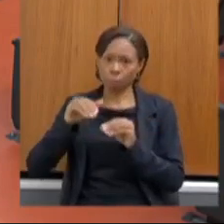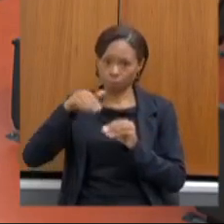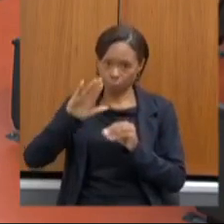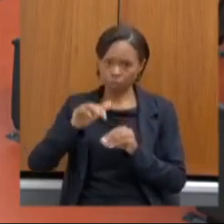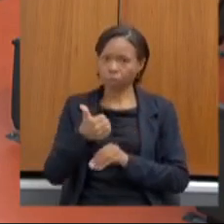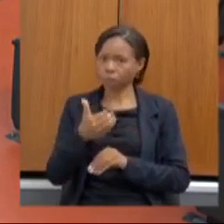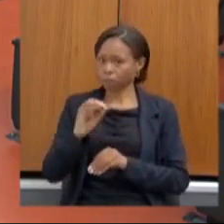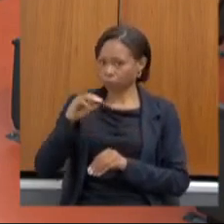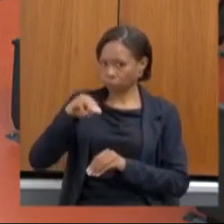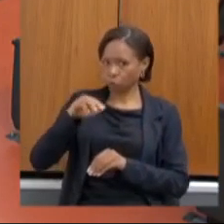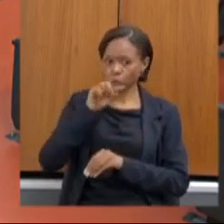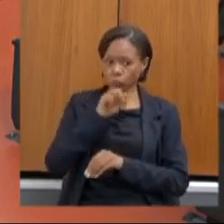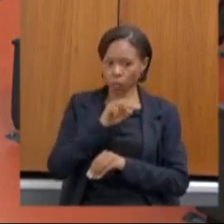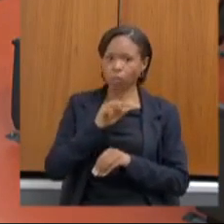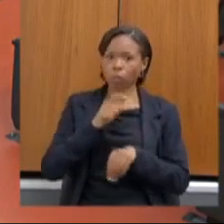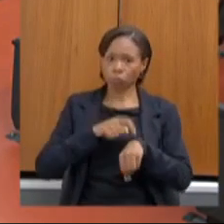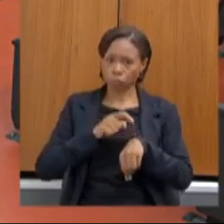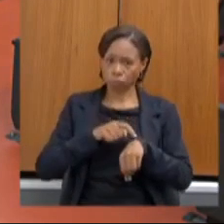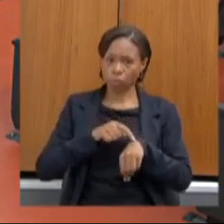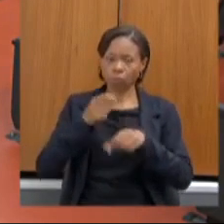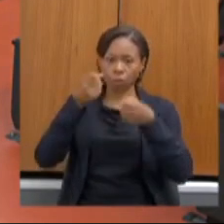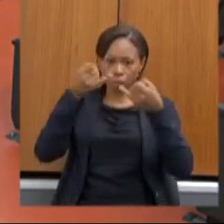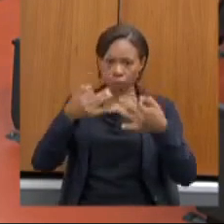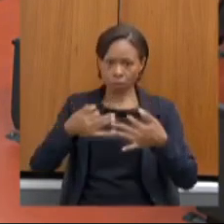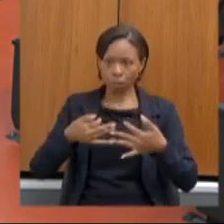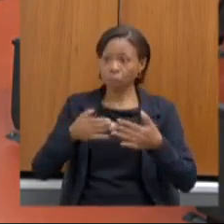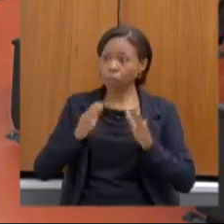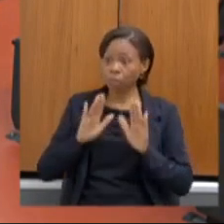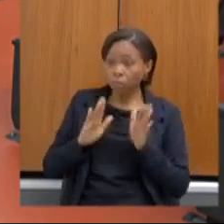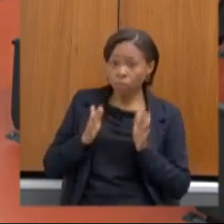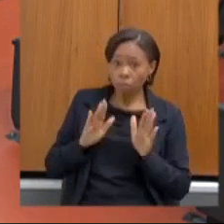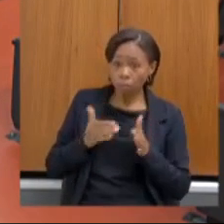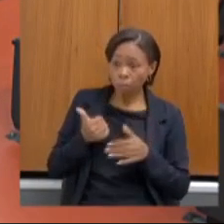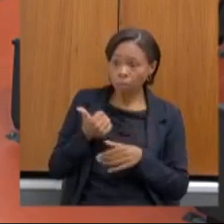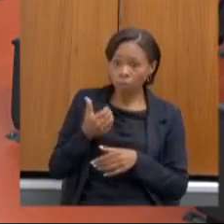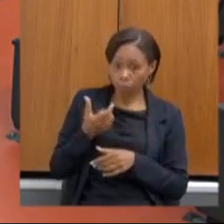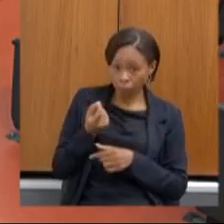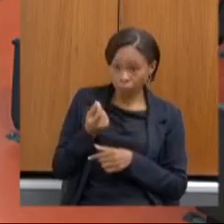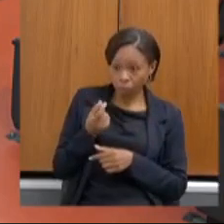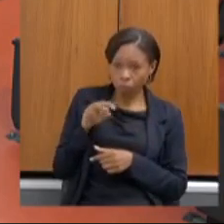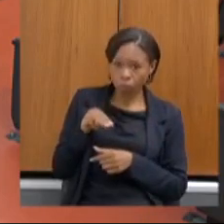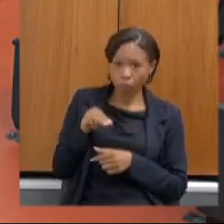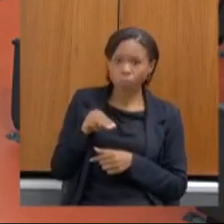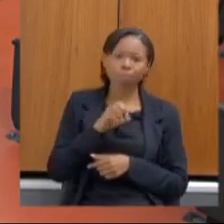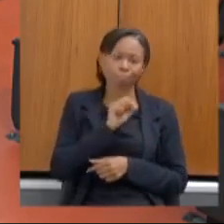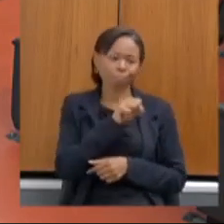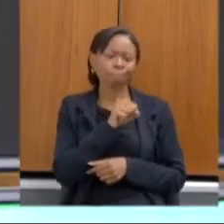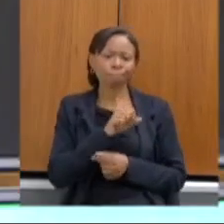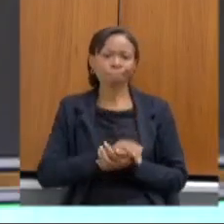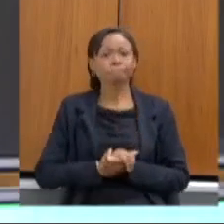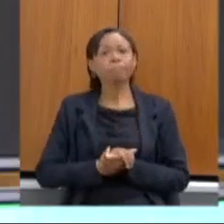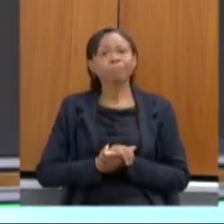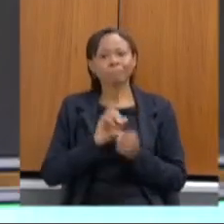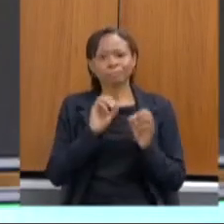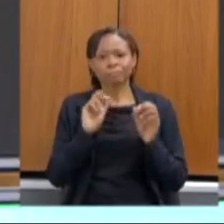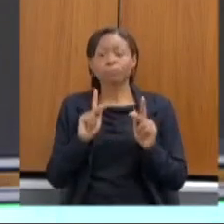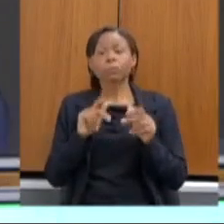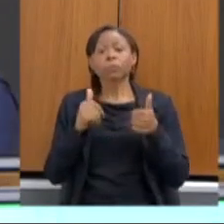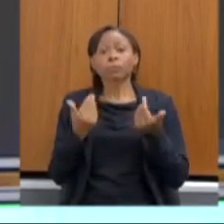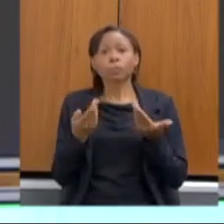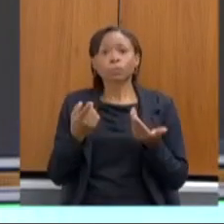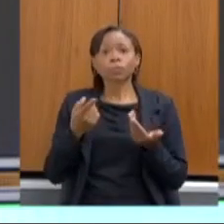o prazo do senhor para explanação nossa bom então nós fizemos